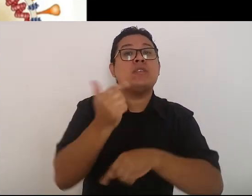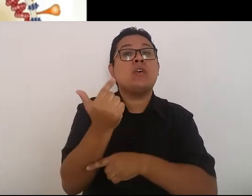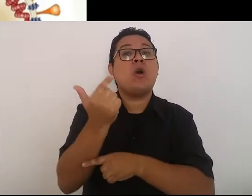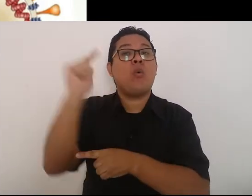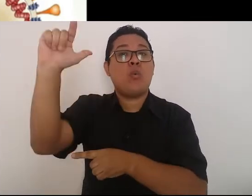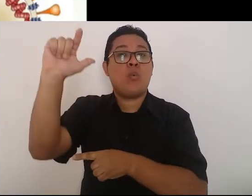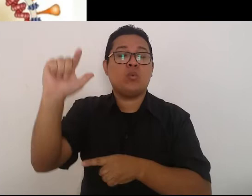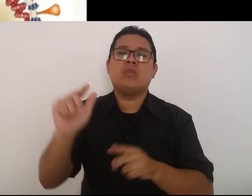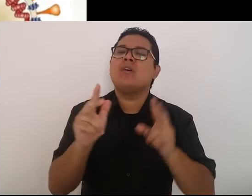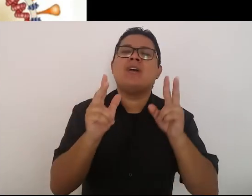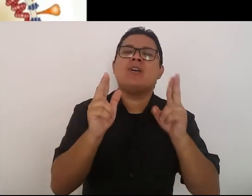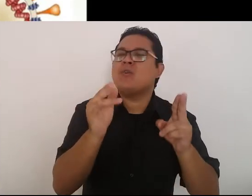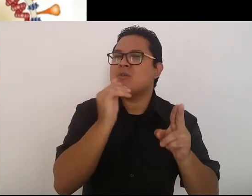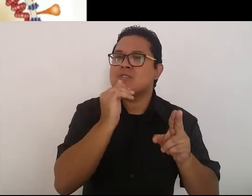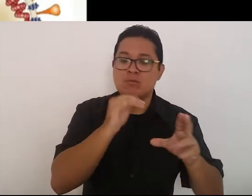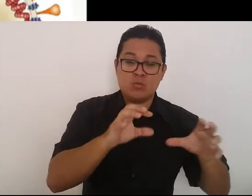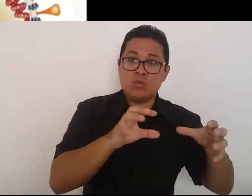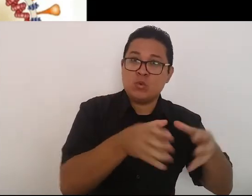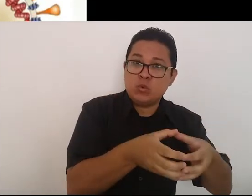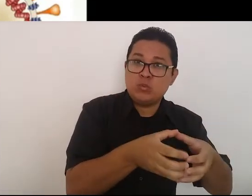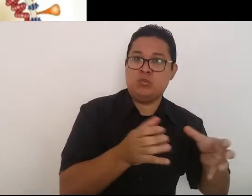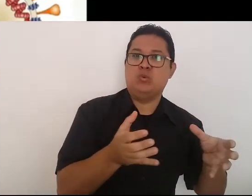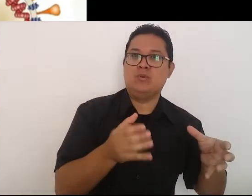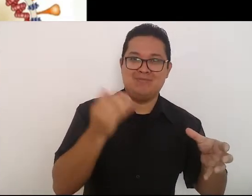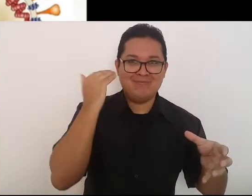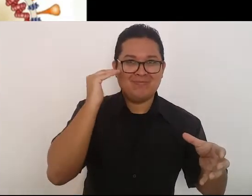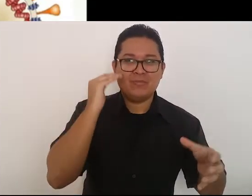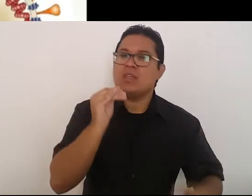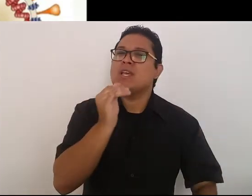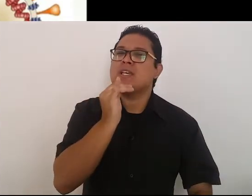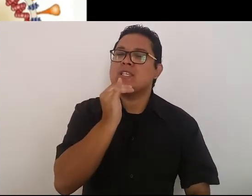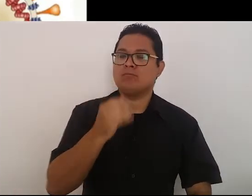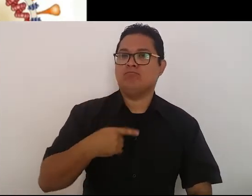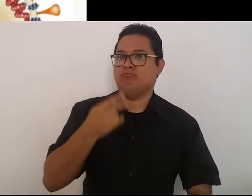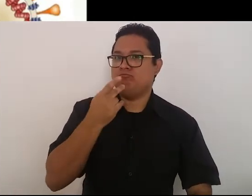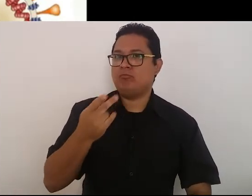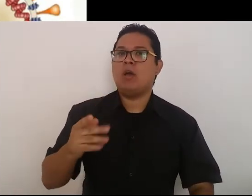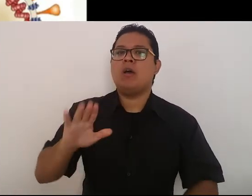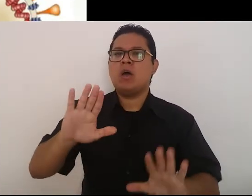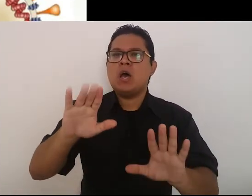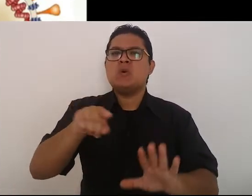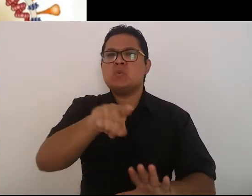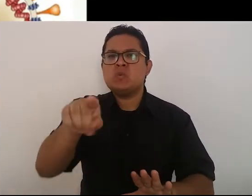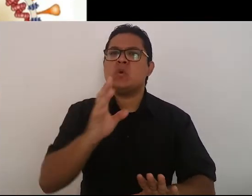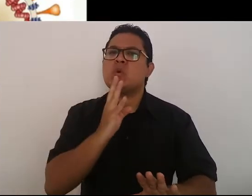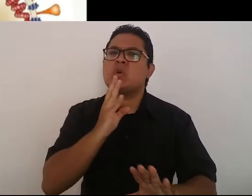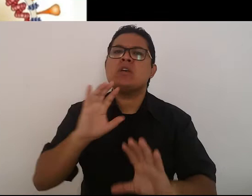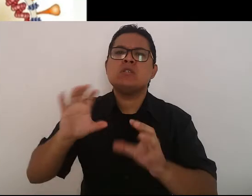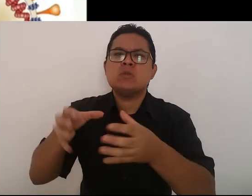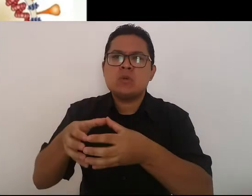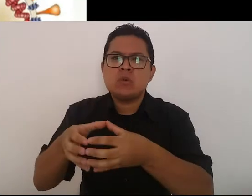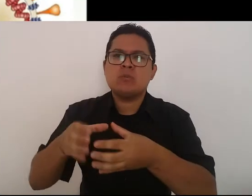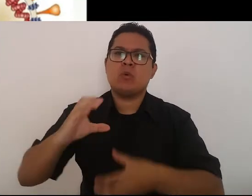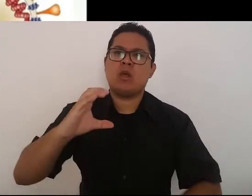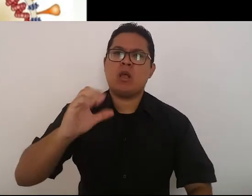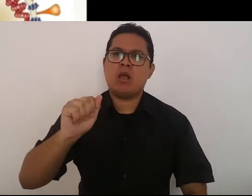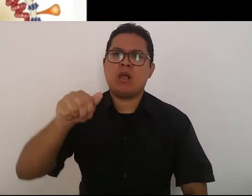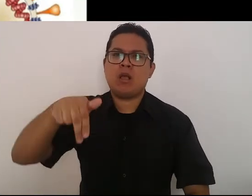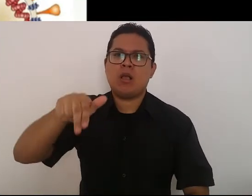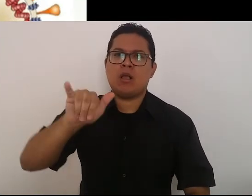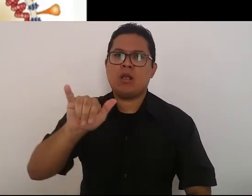canídeos, então, tudo que é canídeo é cachorro? Não, você tem raposa, você tem coiote, você